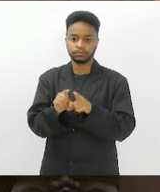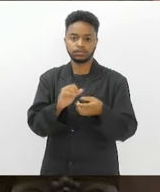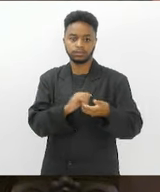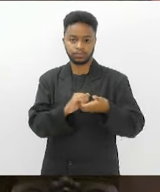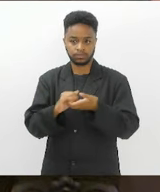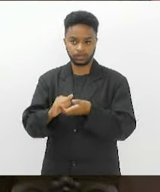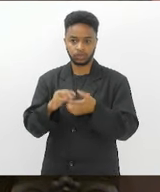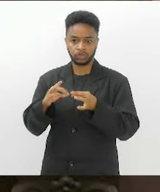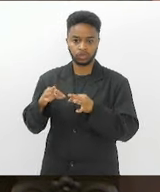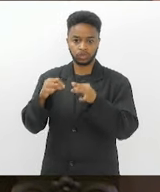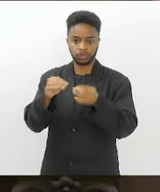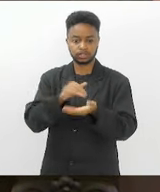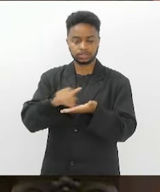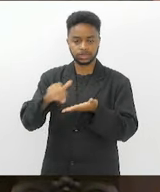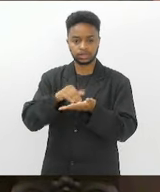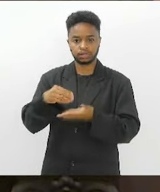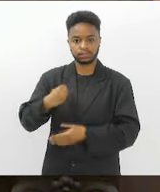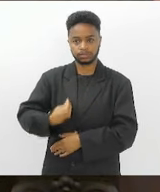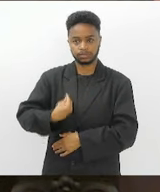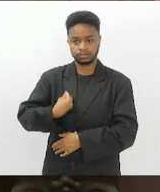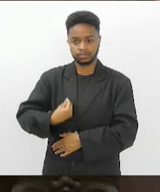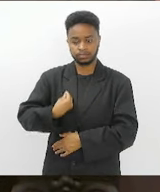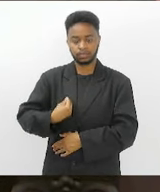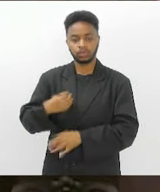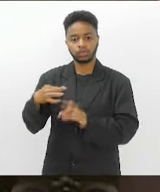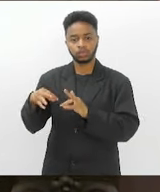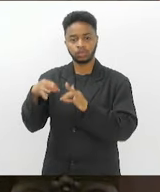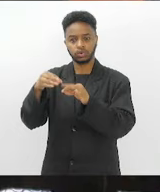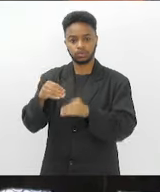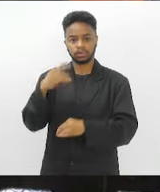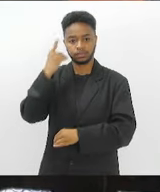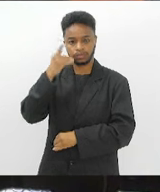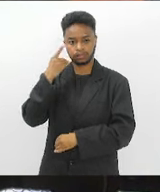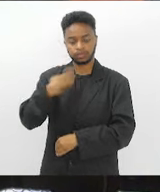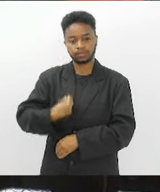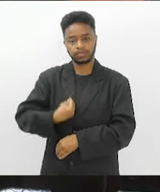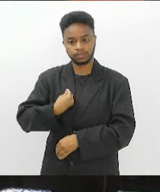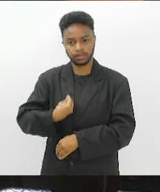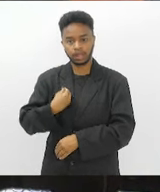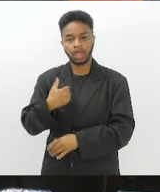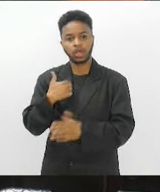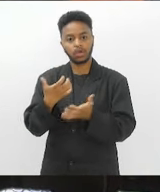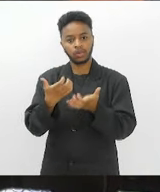todos os secretários aqui presentes, todos os deputados presentes. Quero